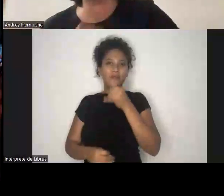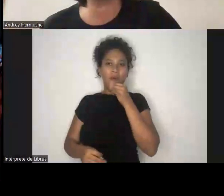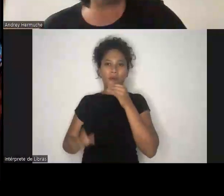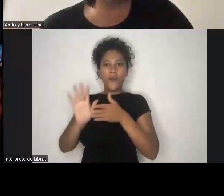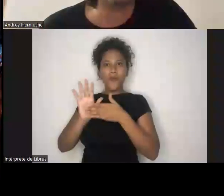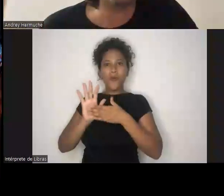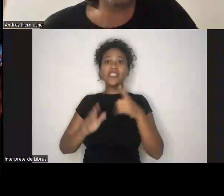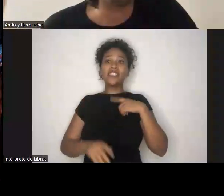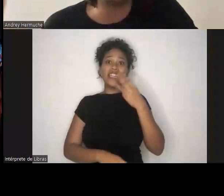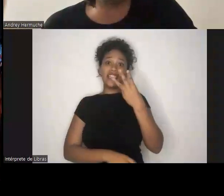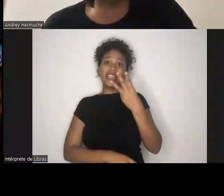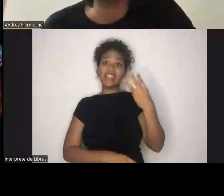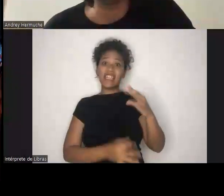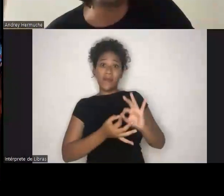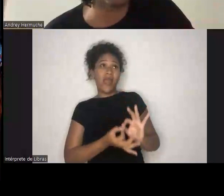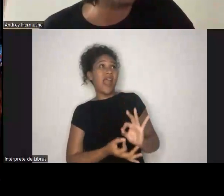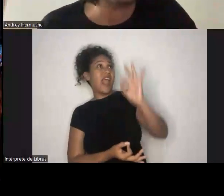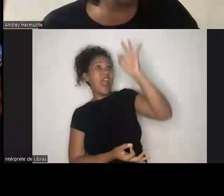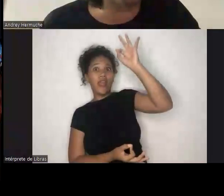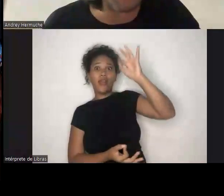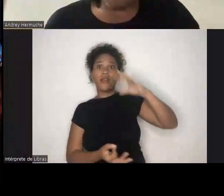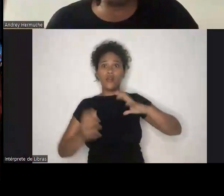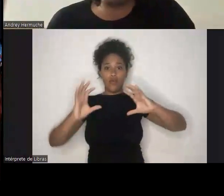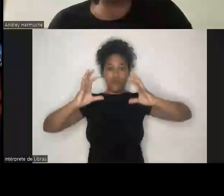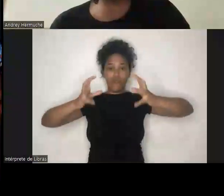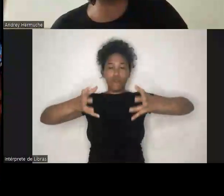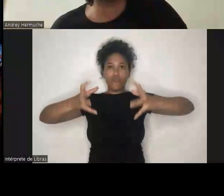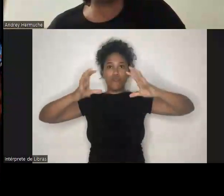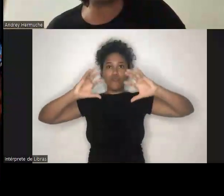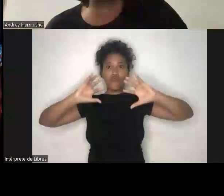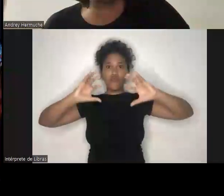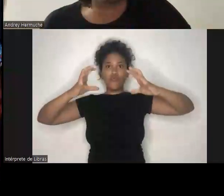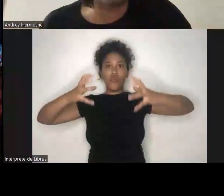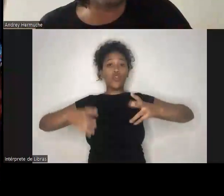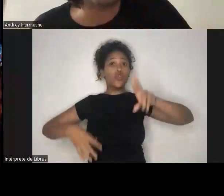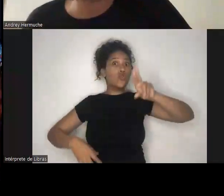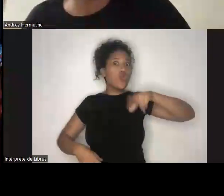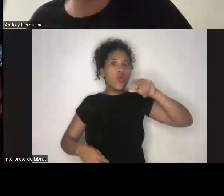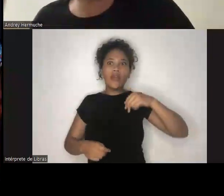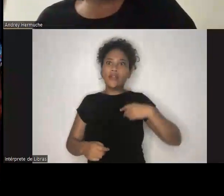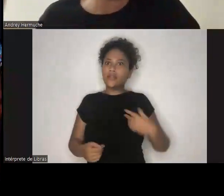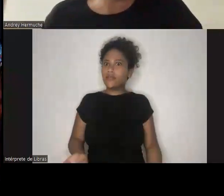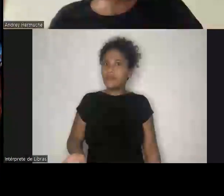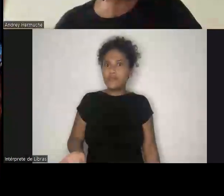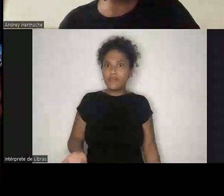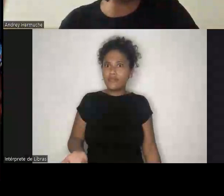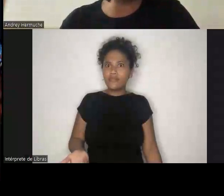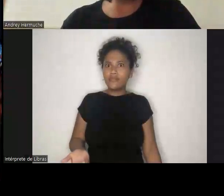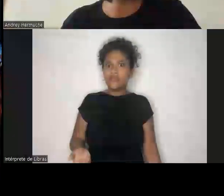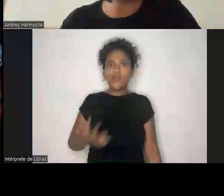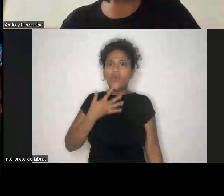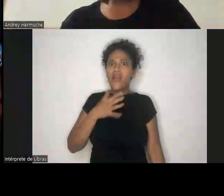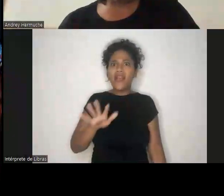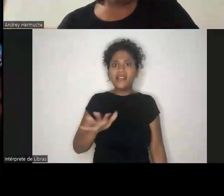tem 33 metros de altura um cilindro nunca tinha sido montado a gente não conhece uma estrutura que foi montada que